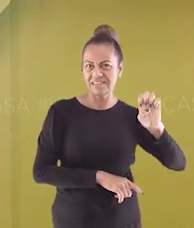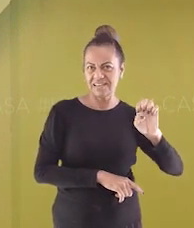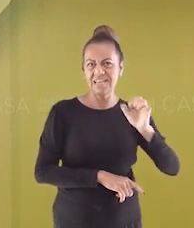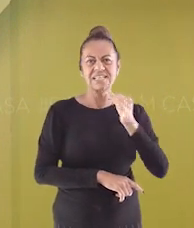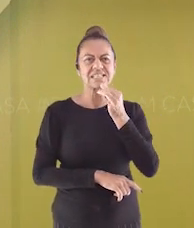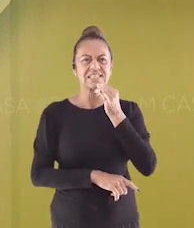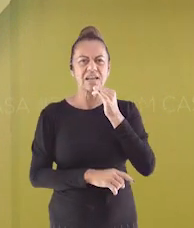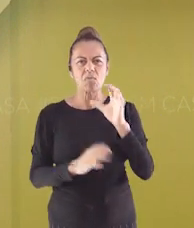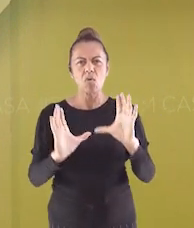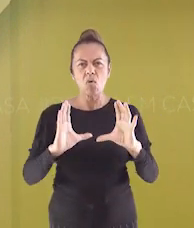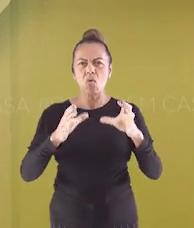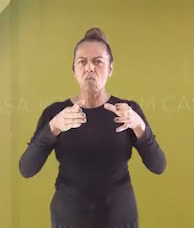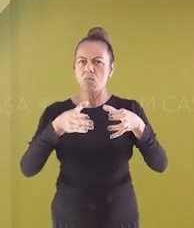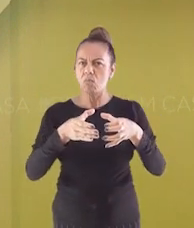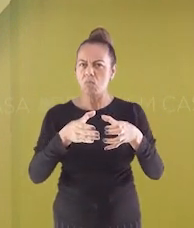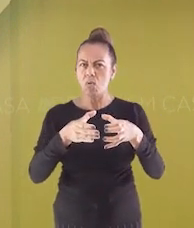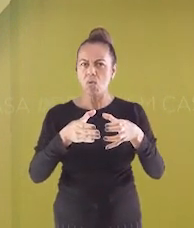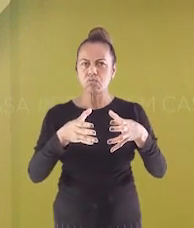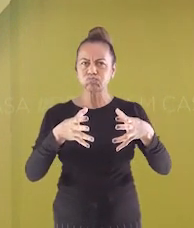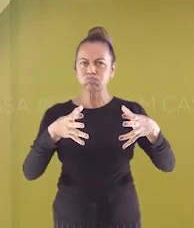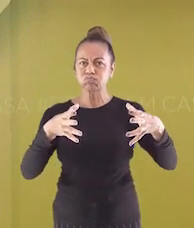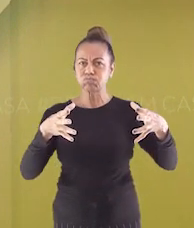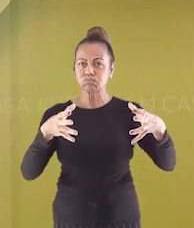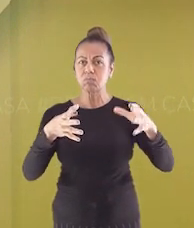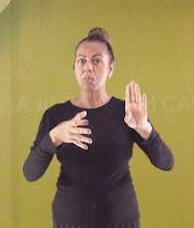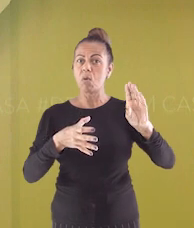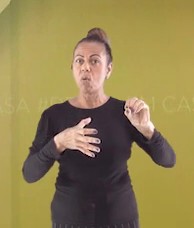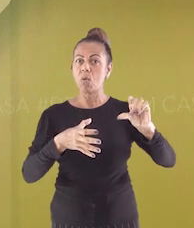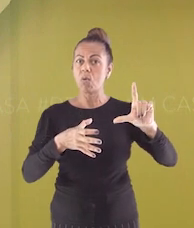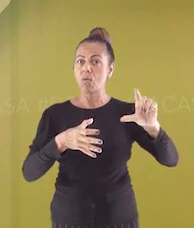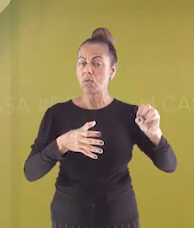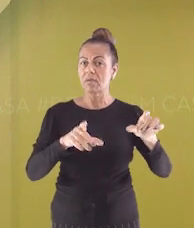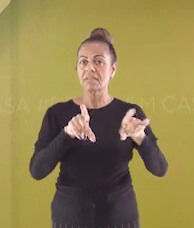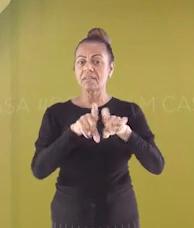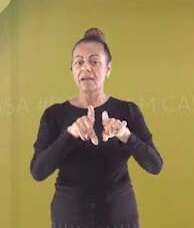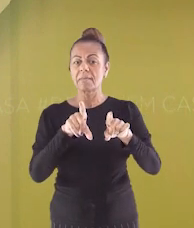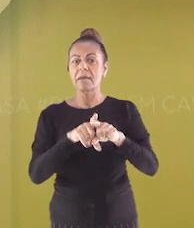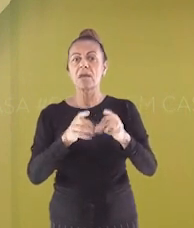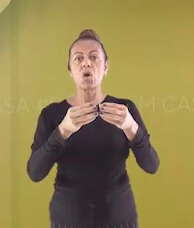ou quando assamos um bolo, cozinhamos um ovo, por exemplo.